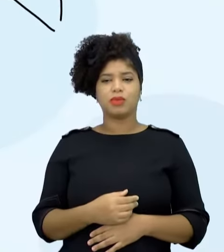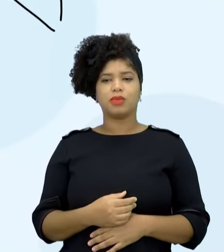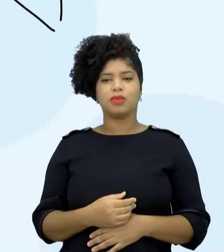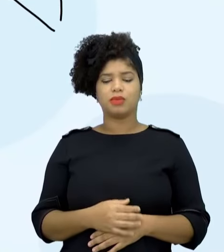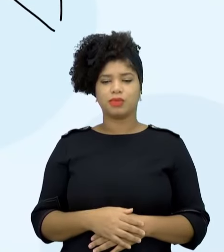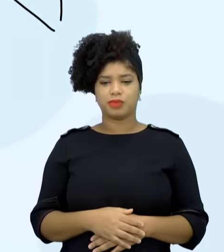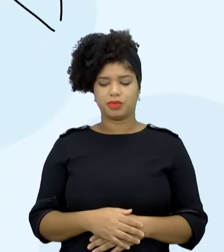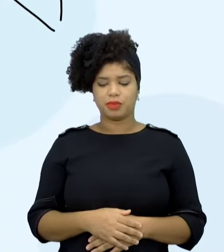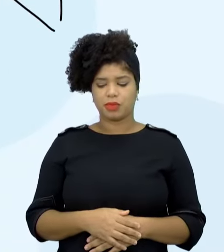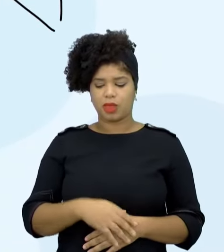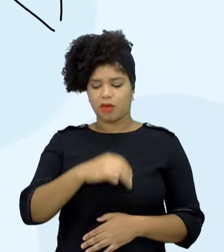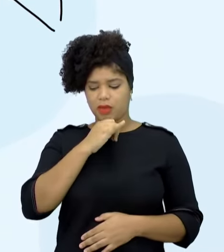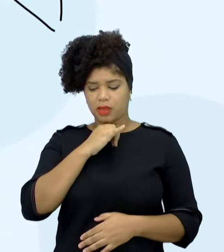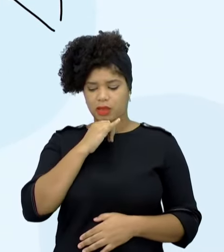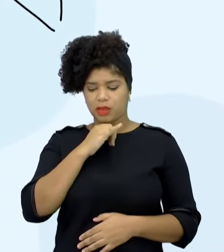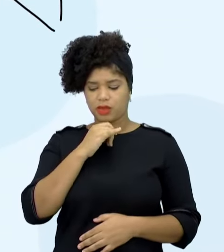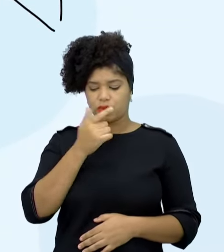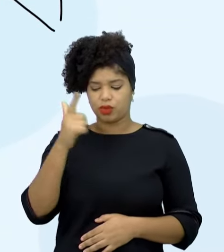olha, já